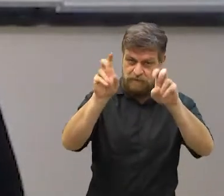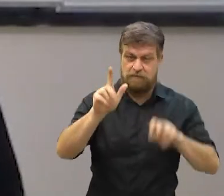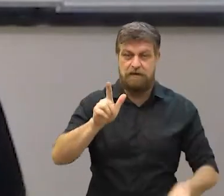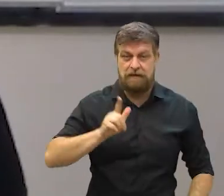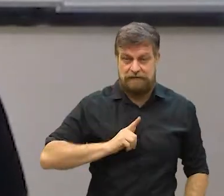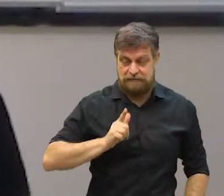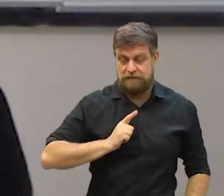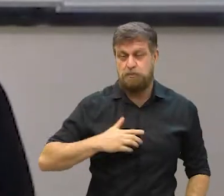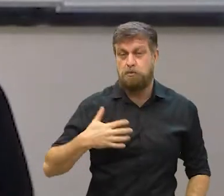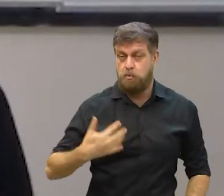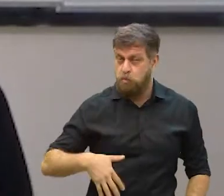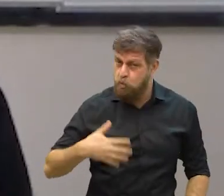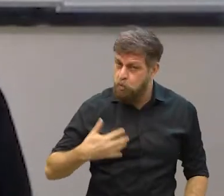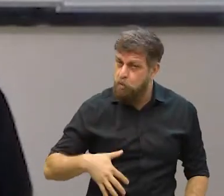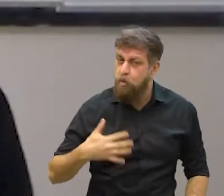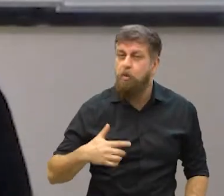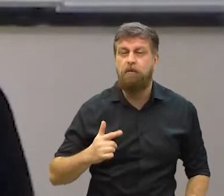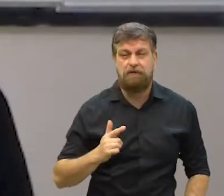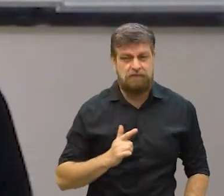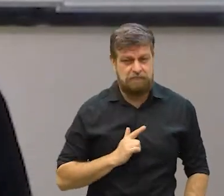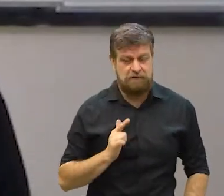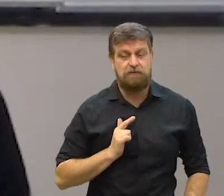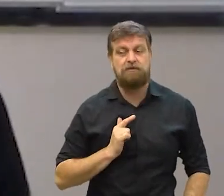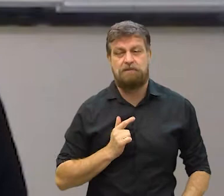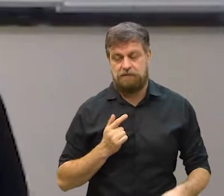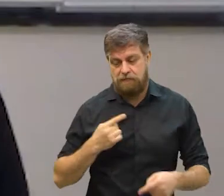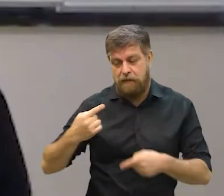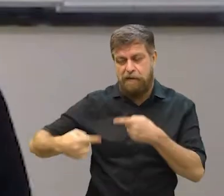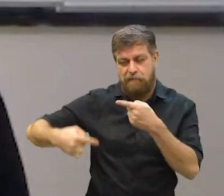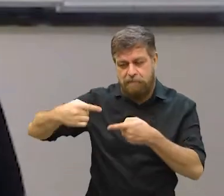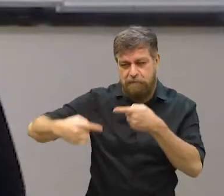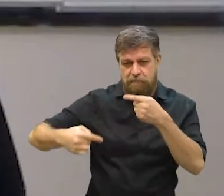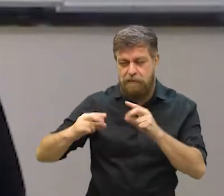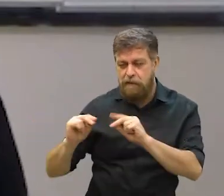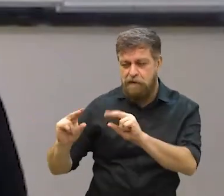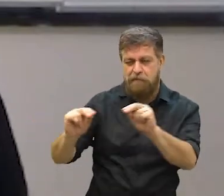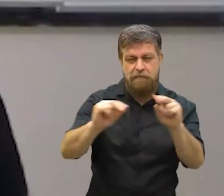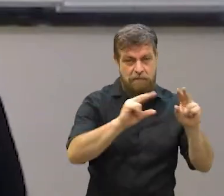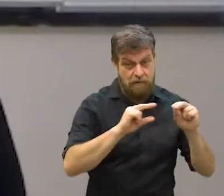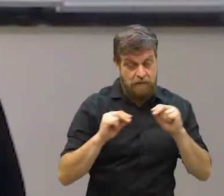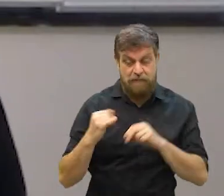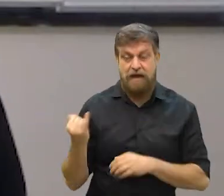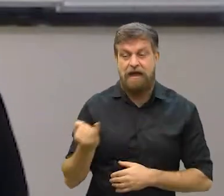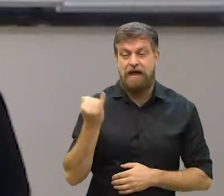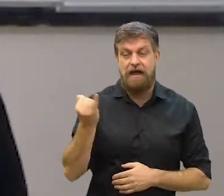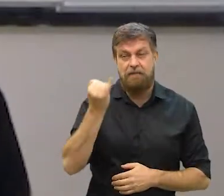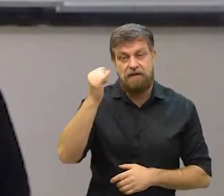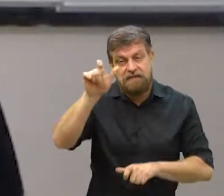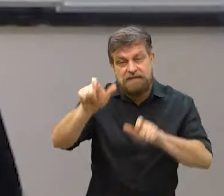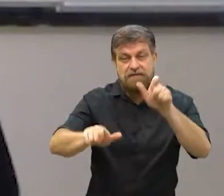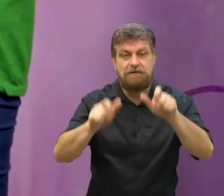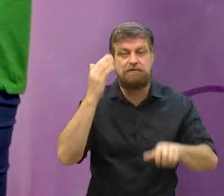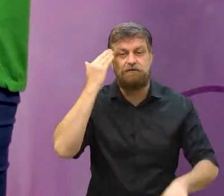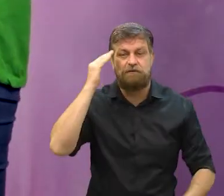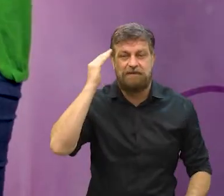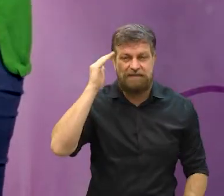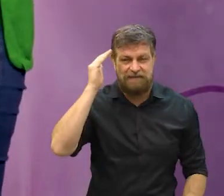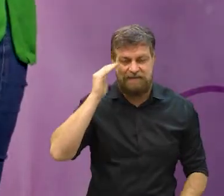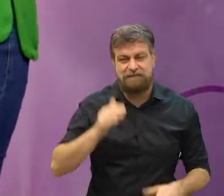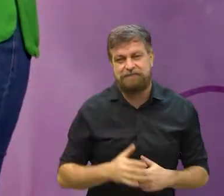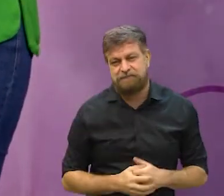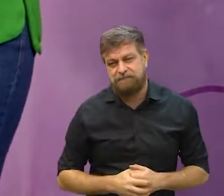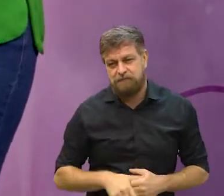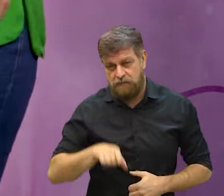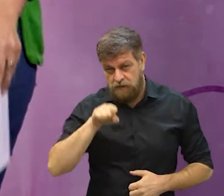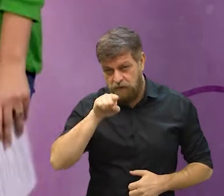está que está sendo muito comentado hoje em dia e é de extrema importância para os nossos pacientes. Doutora, como a